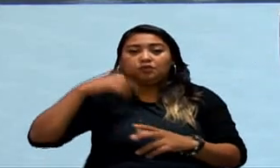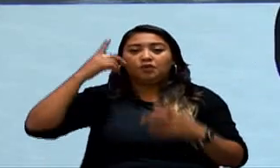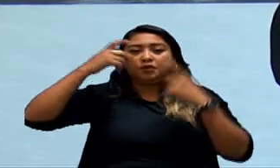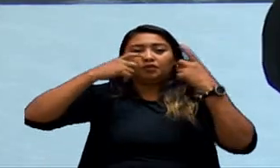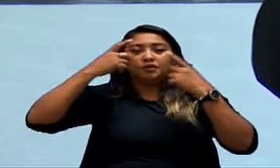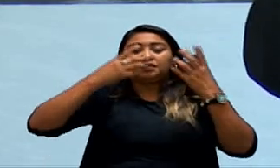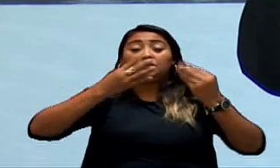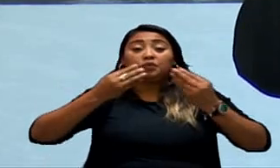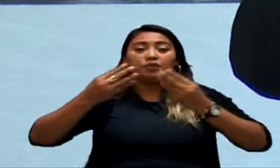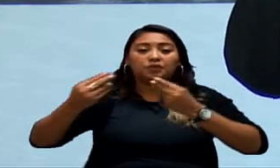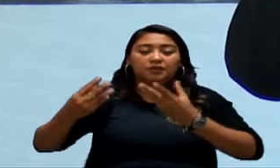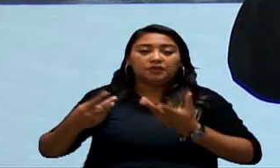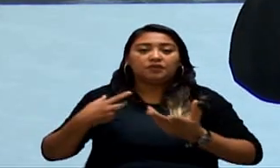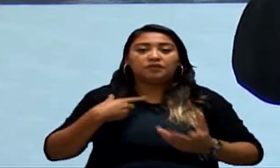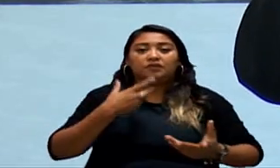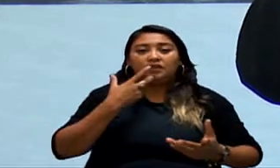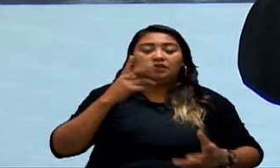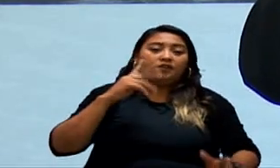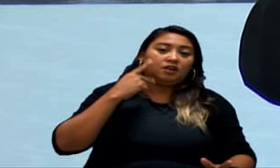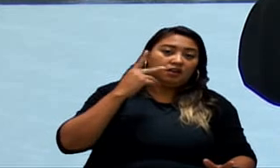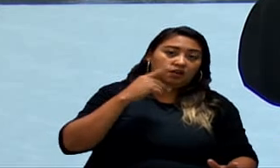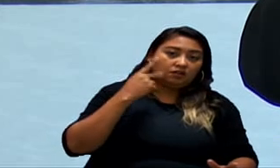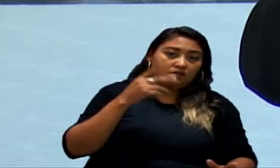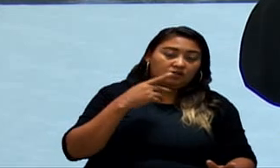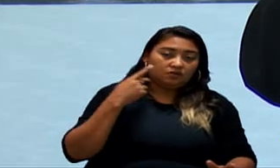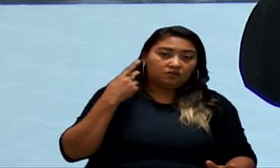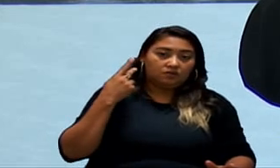grande como vereador,